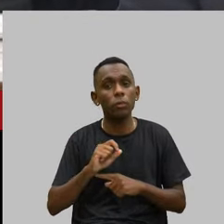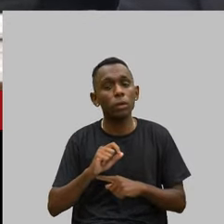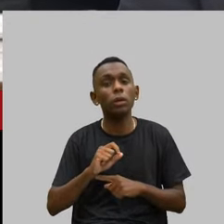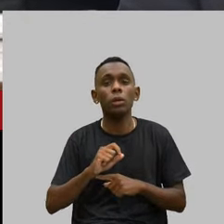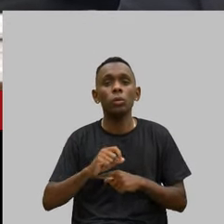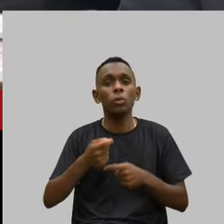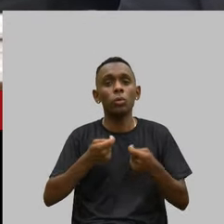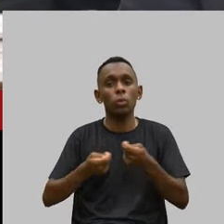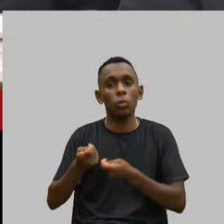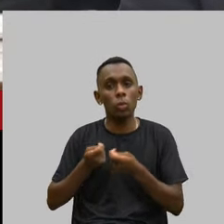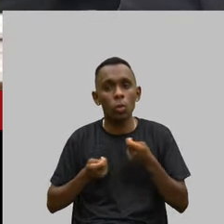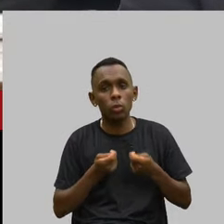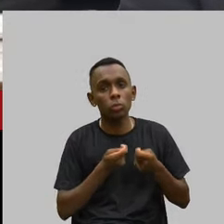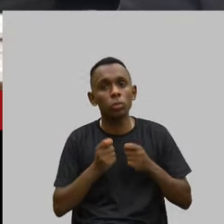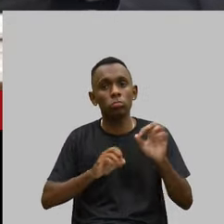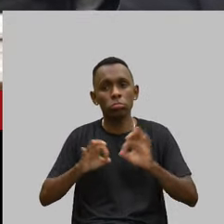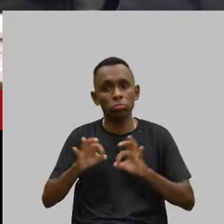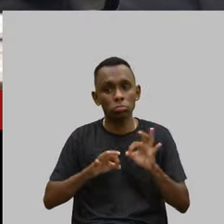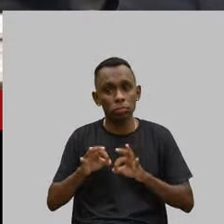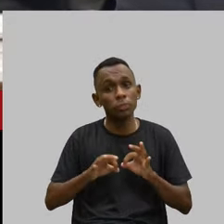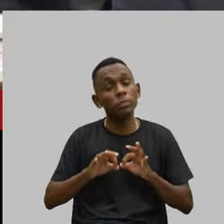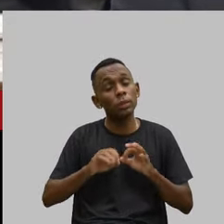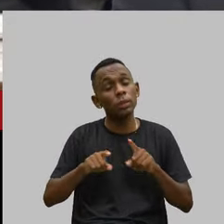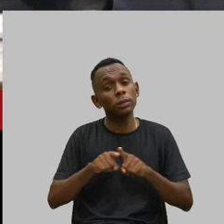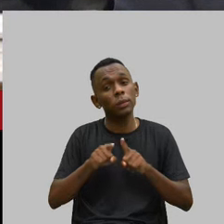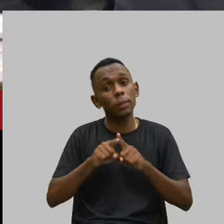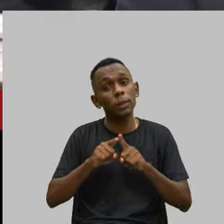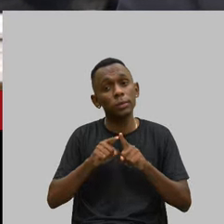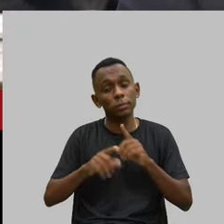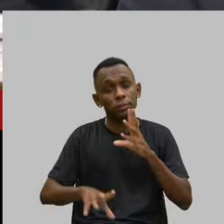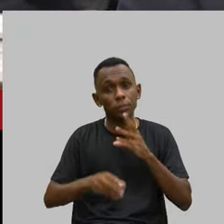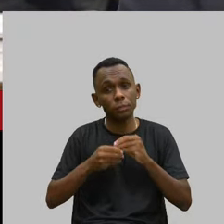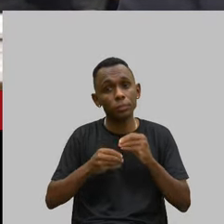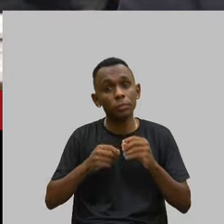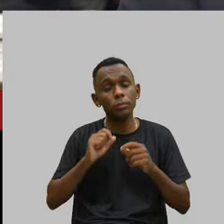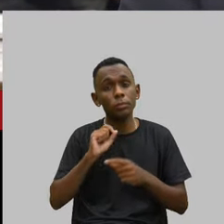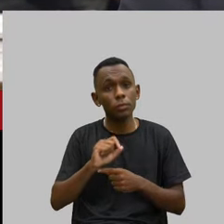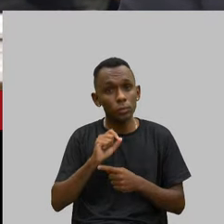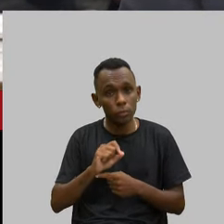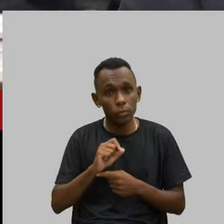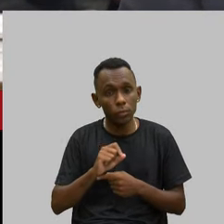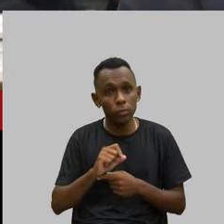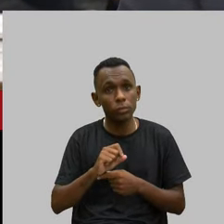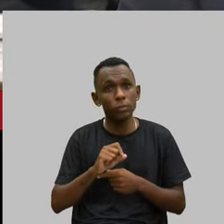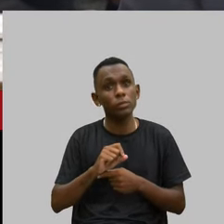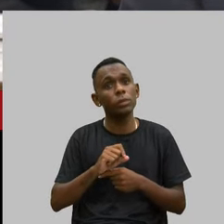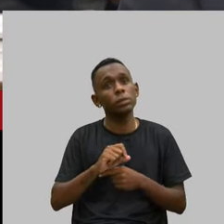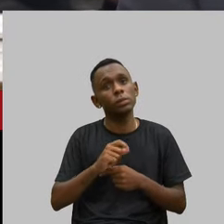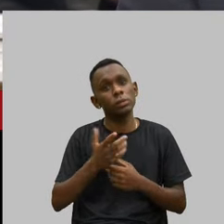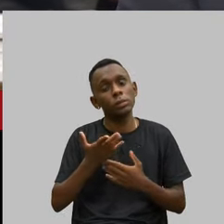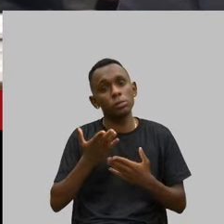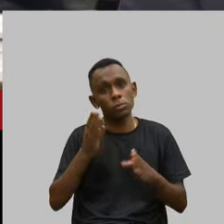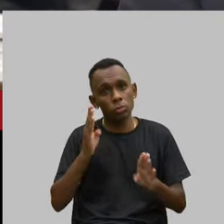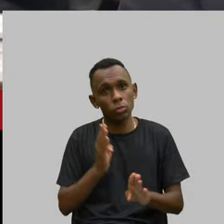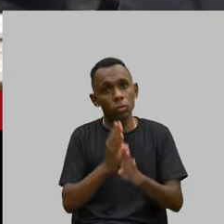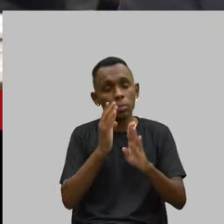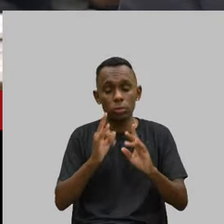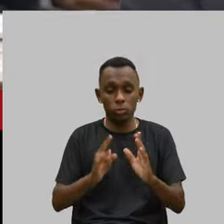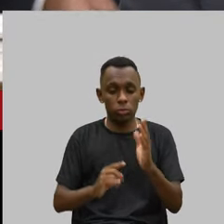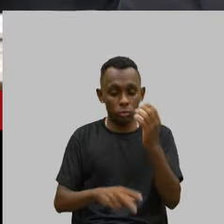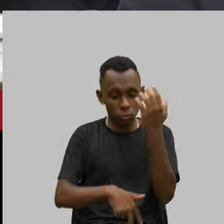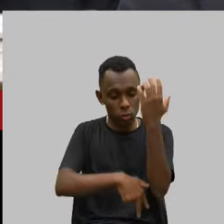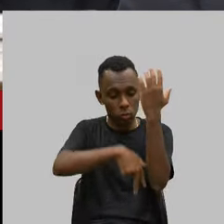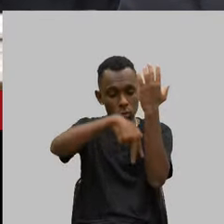controle da situação e aí importante reforçar que eh a não conformidade encontrada nos nos elevadores fo